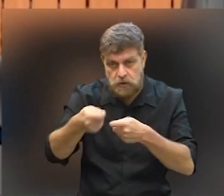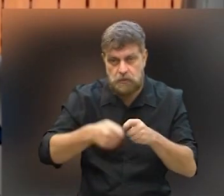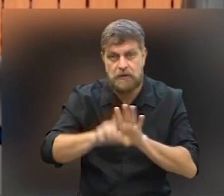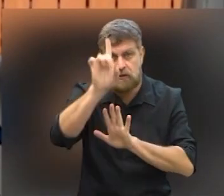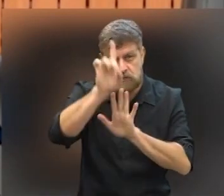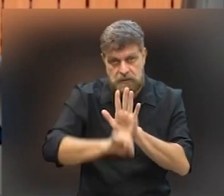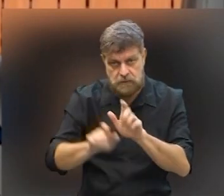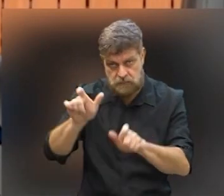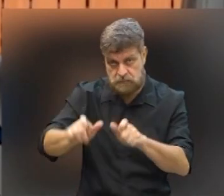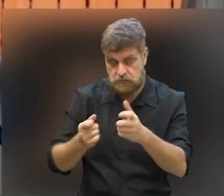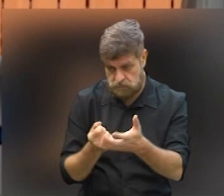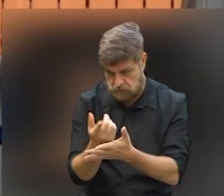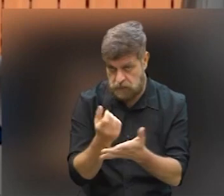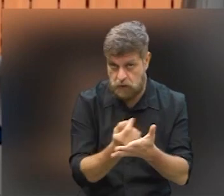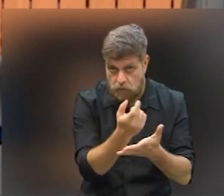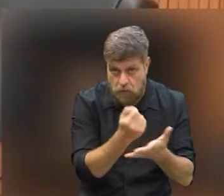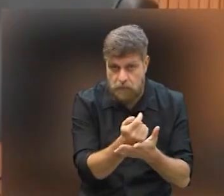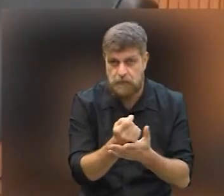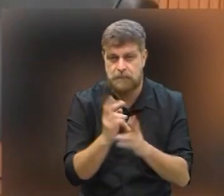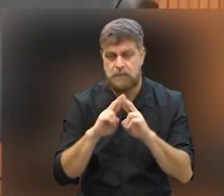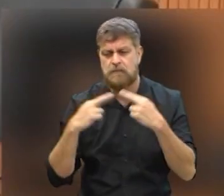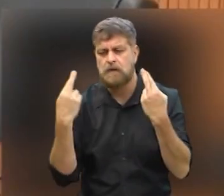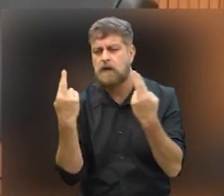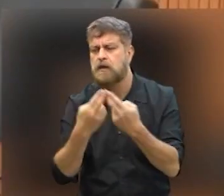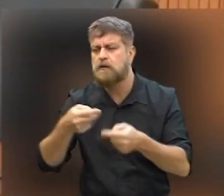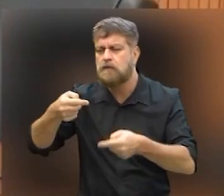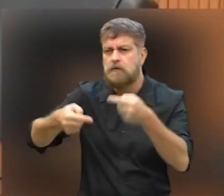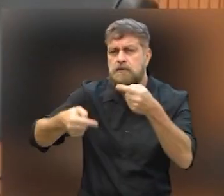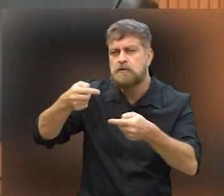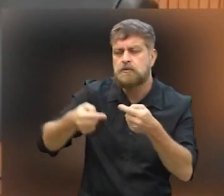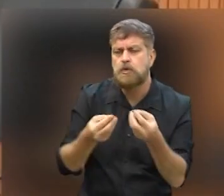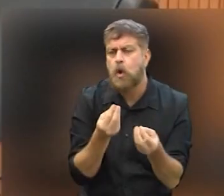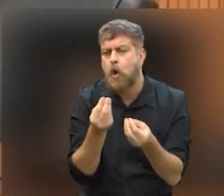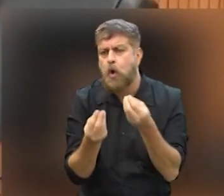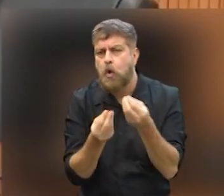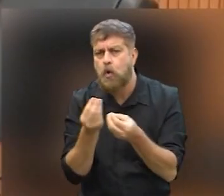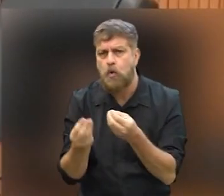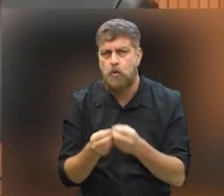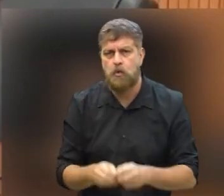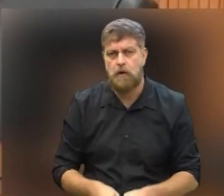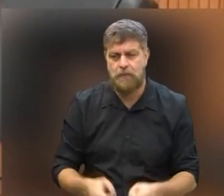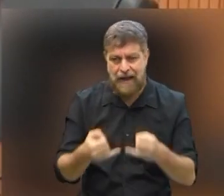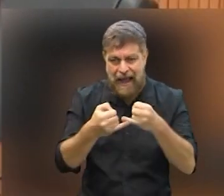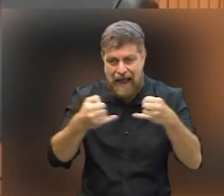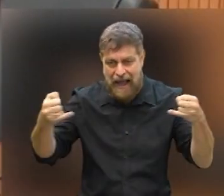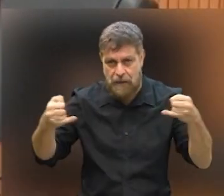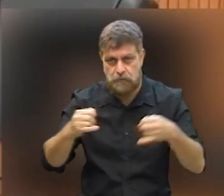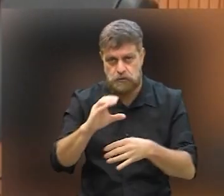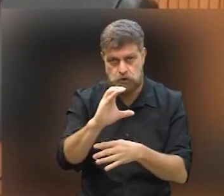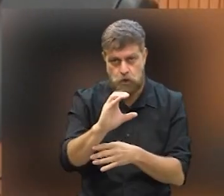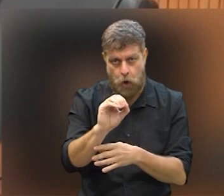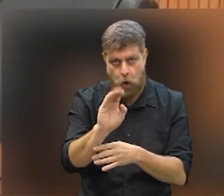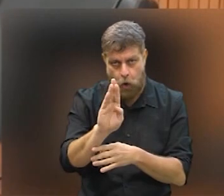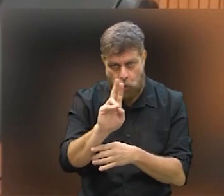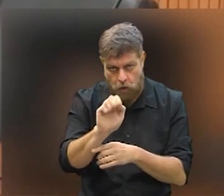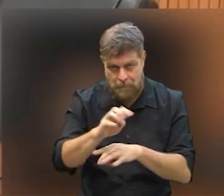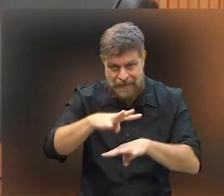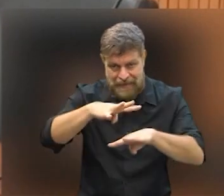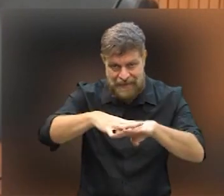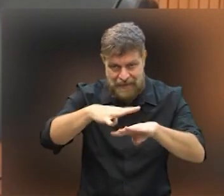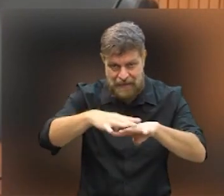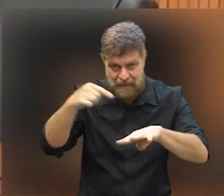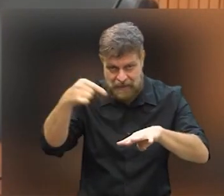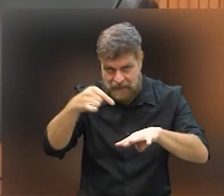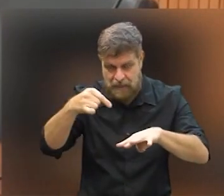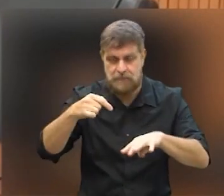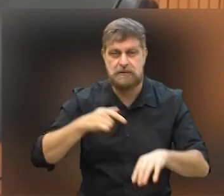Economia e Defesa dos Direitos do Consumidor. A reunião discutiu mudança de comercialização de cabos de cobre, tampas e